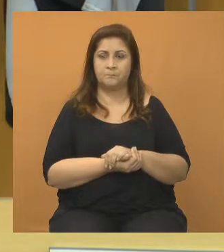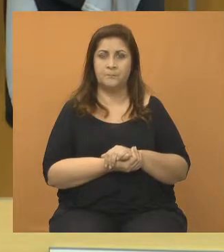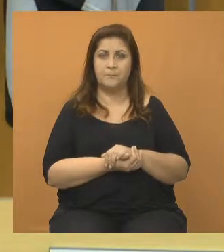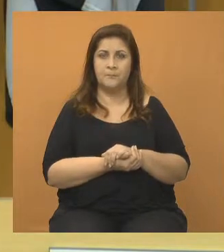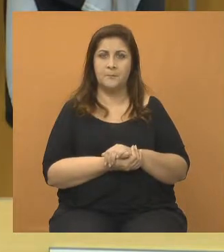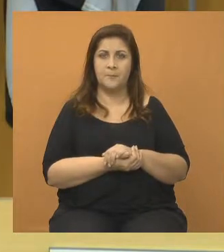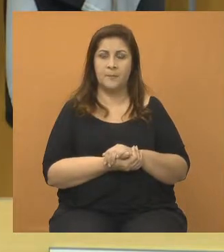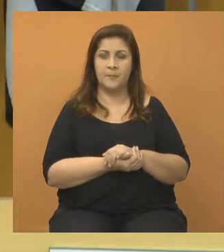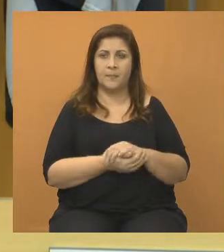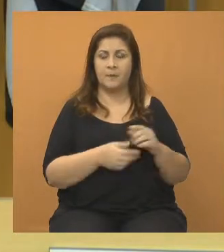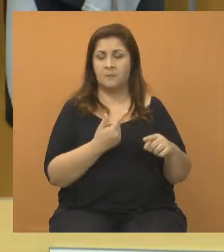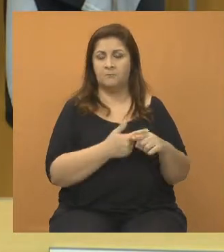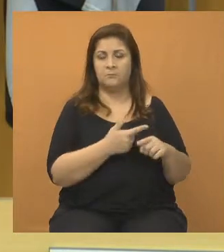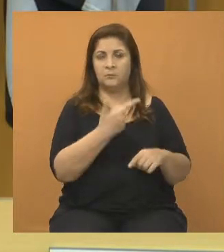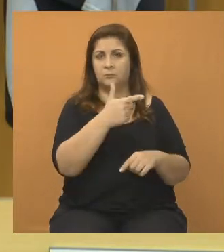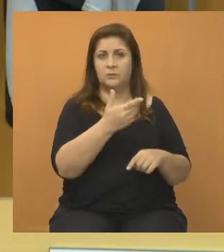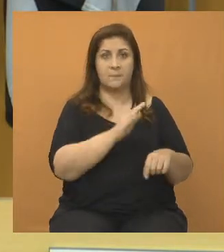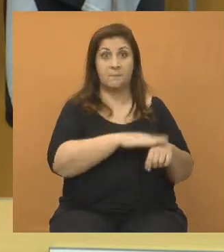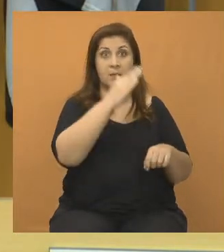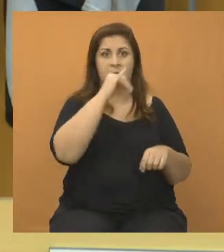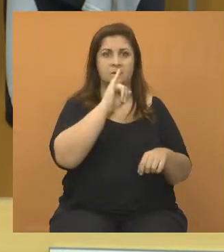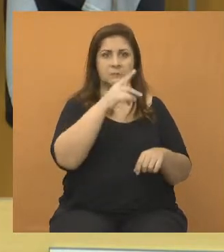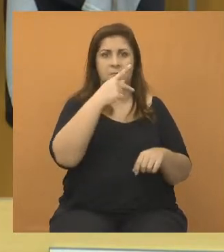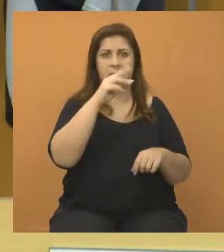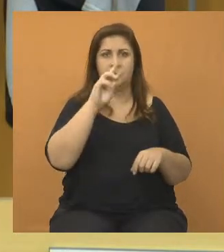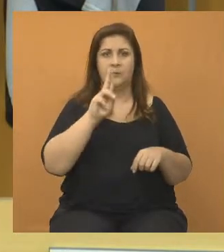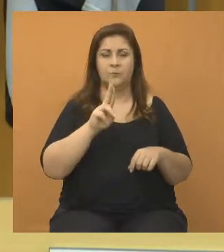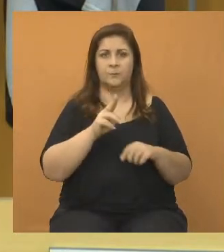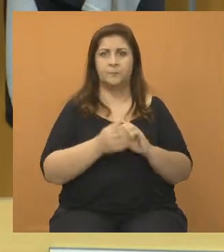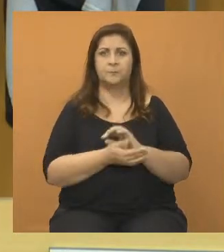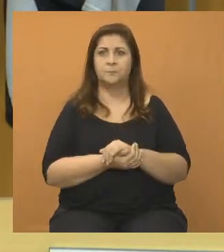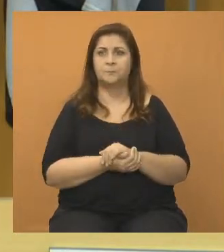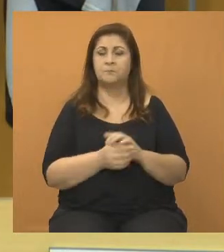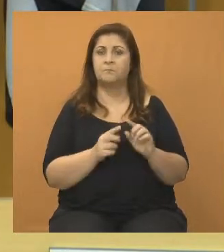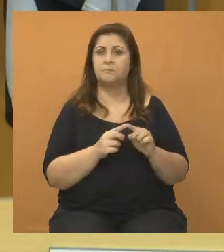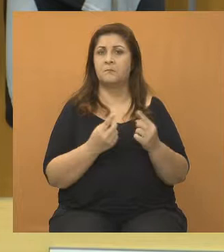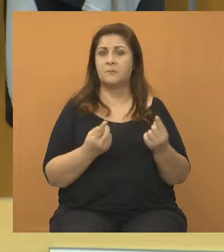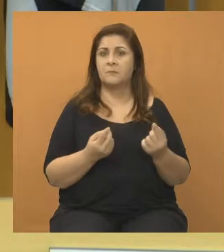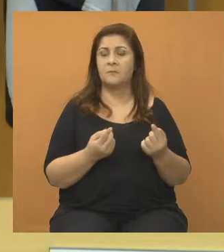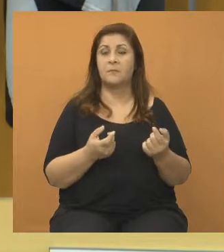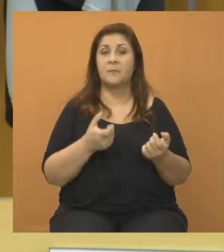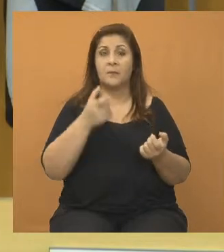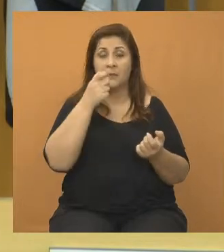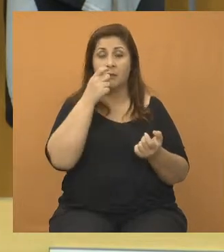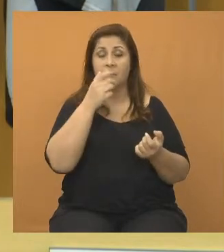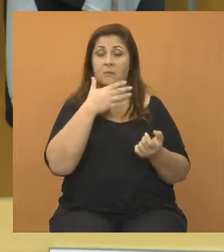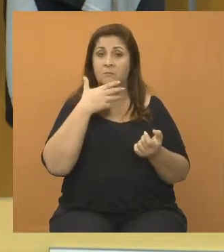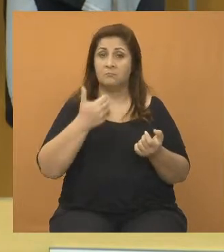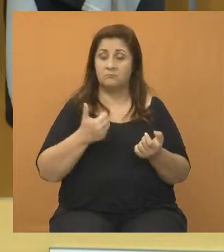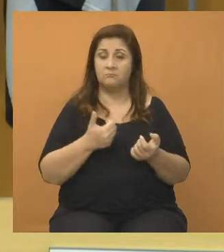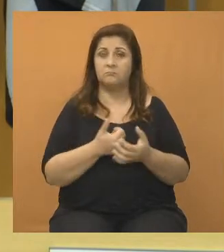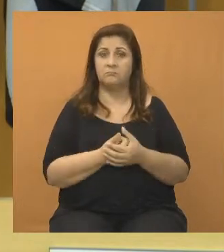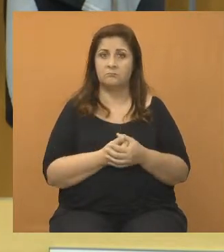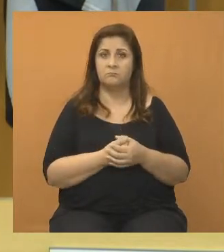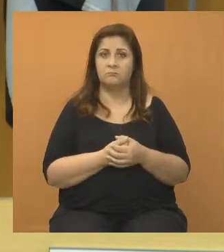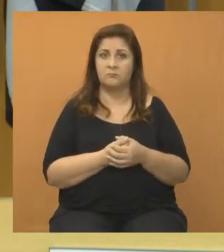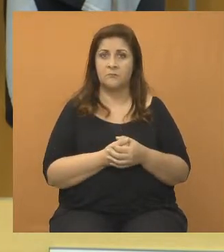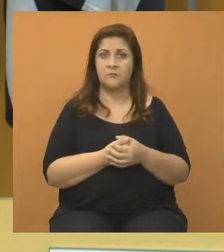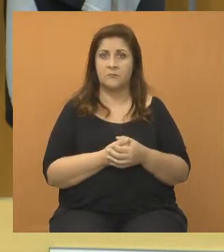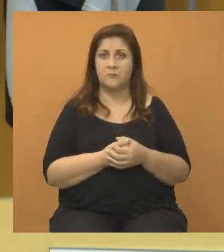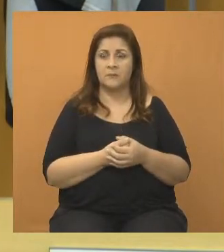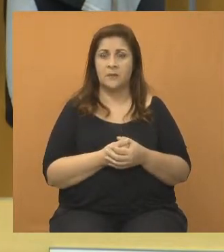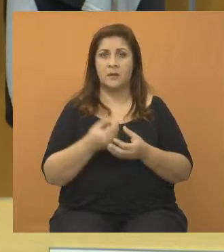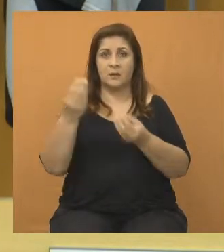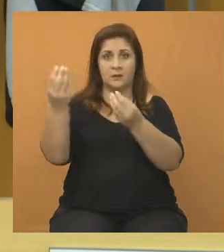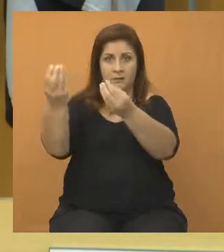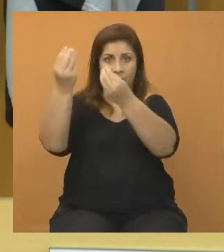não haver um aumento do IPTU, mas você tem, dado que você considere uma melhora econômica, você tem um aumento dos repasses, porque